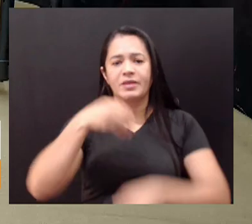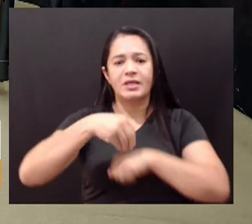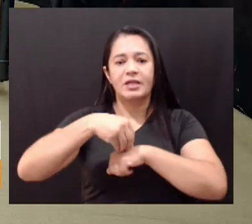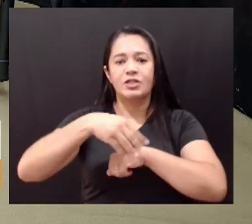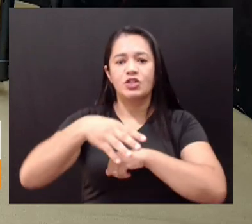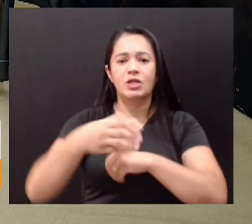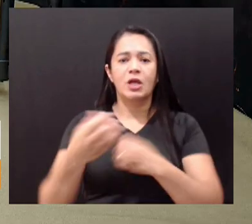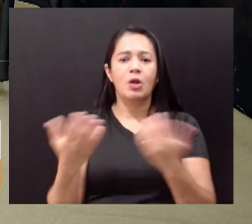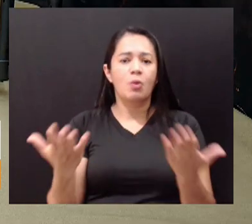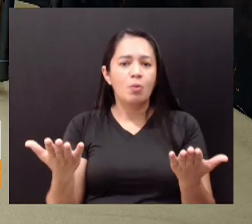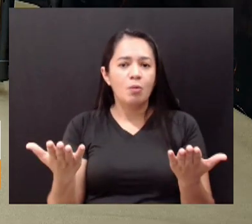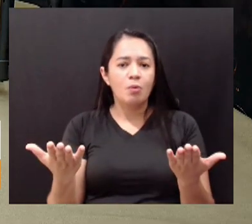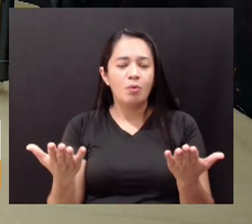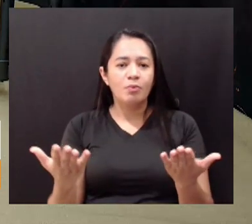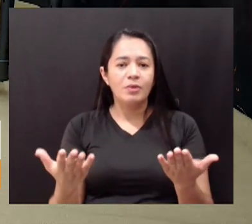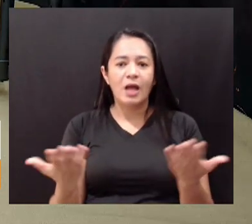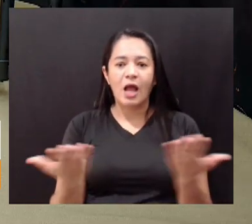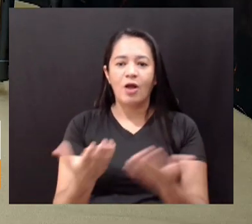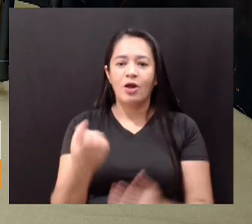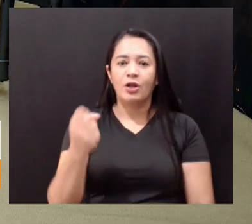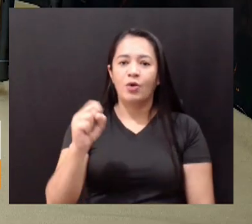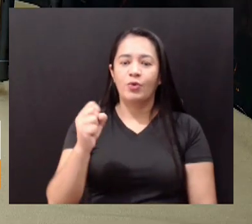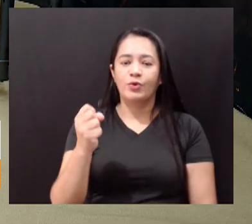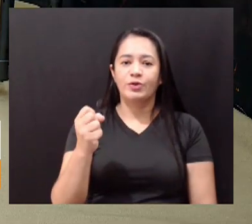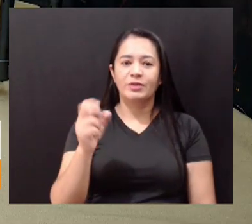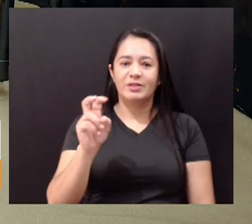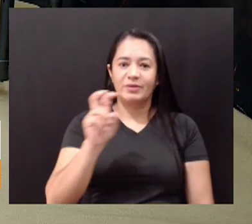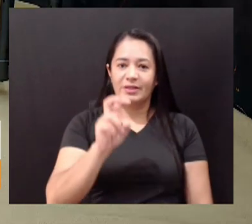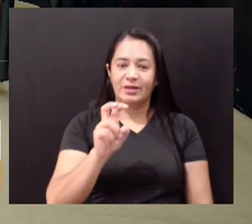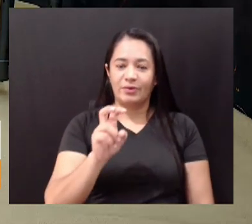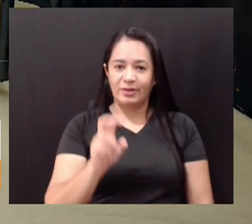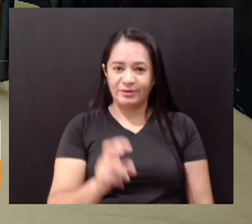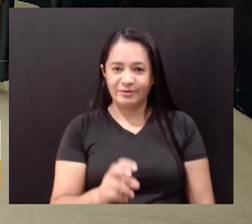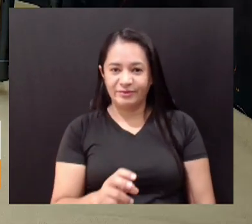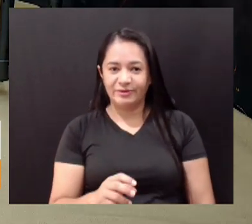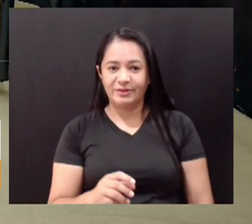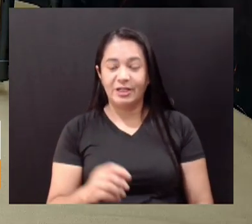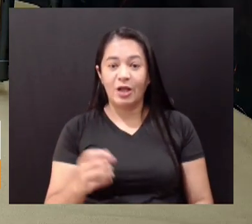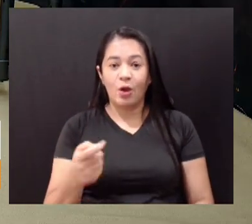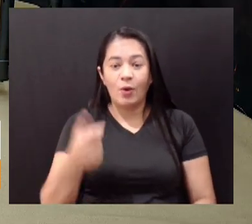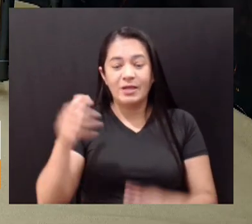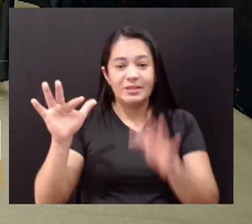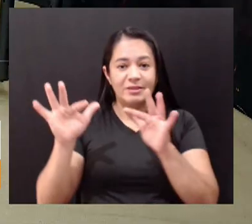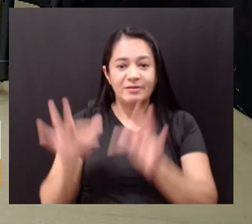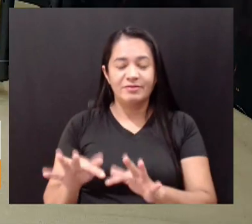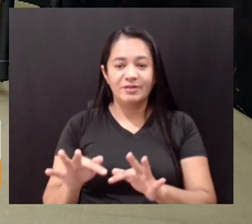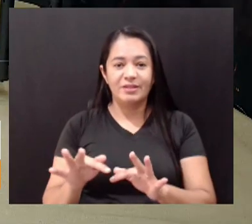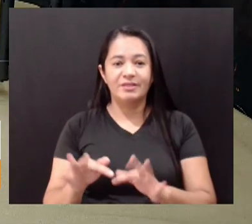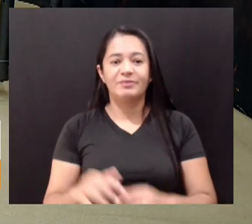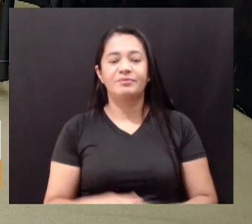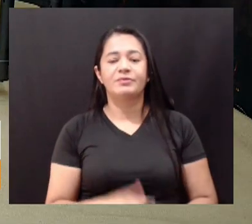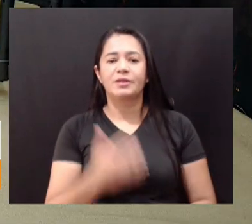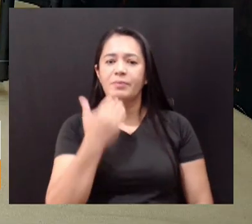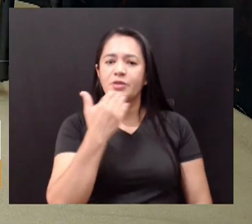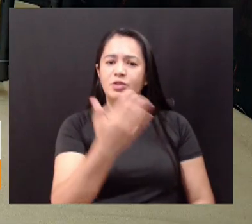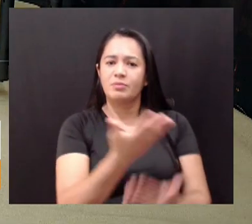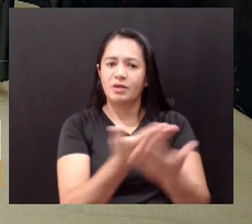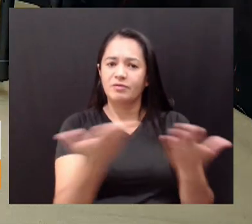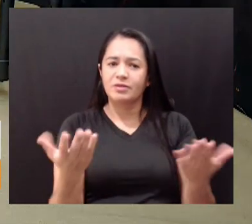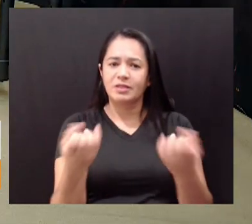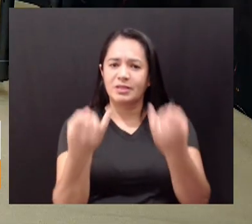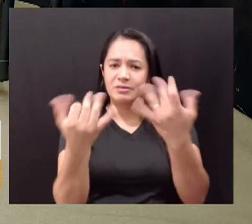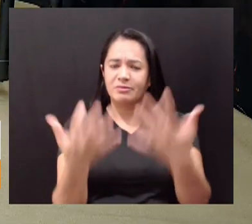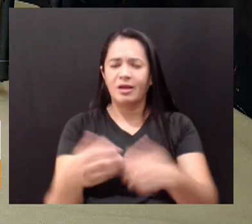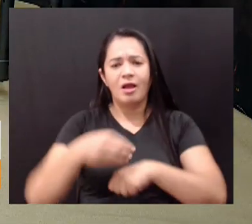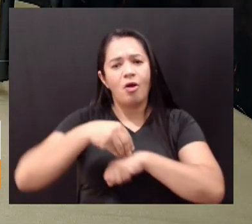Agora 8h54, a gente daqui a pouquinho está encerrando o programa, então eu já quero pedir para você deixar uma fala